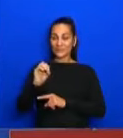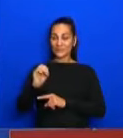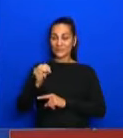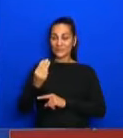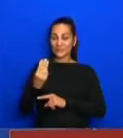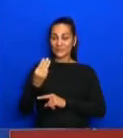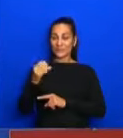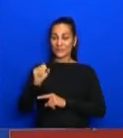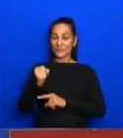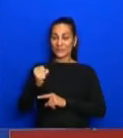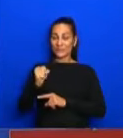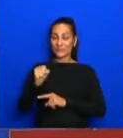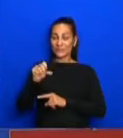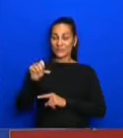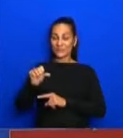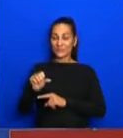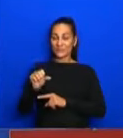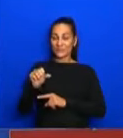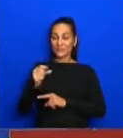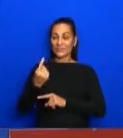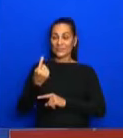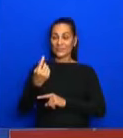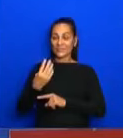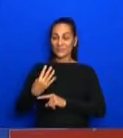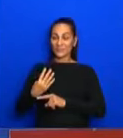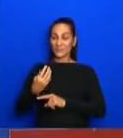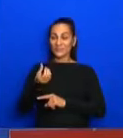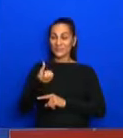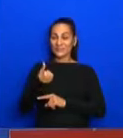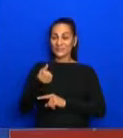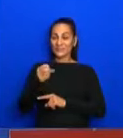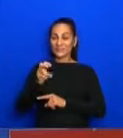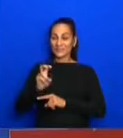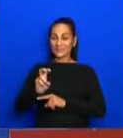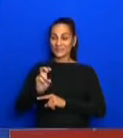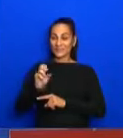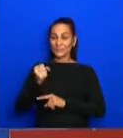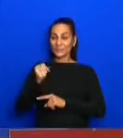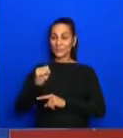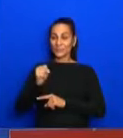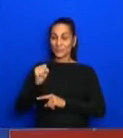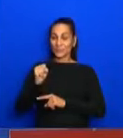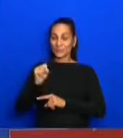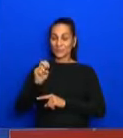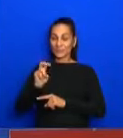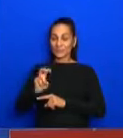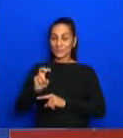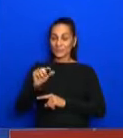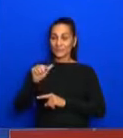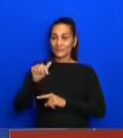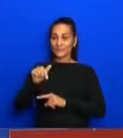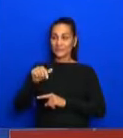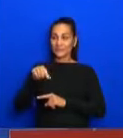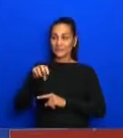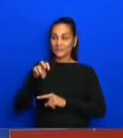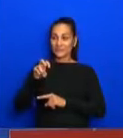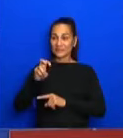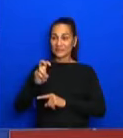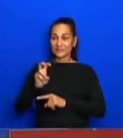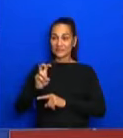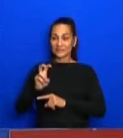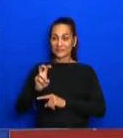58, 03, 89, 14, 65, 85